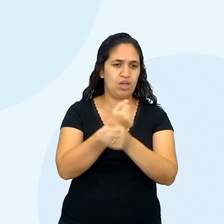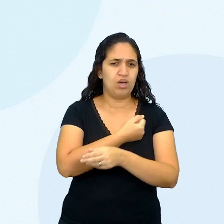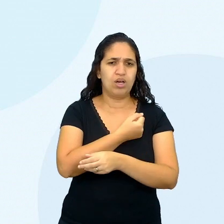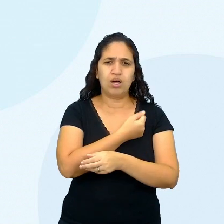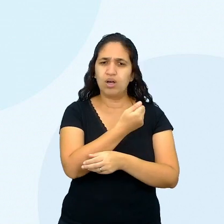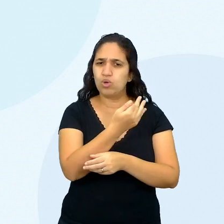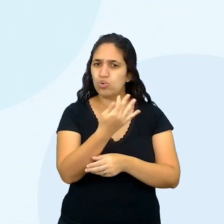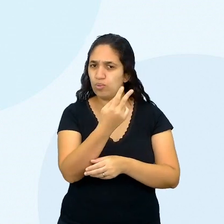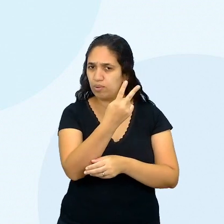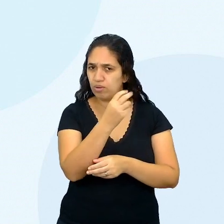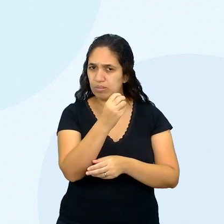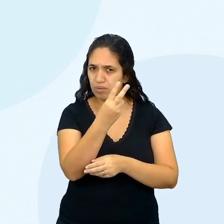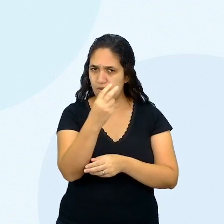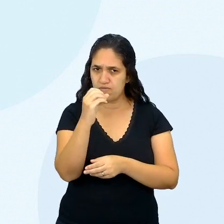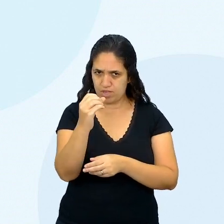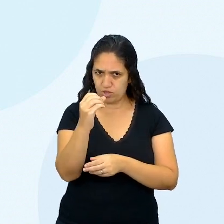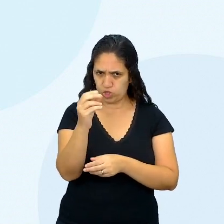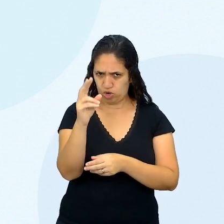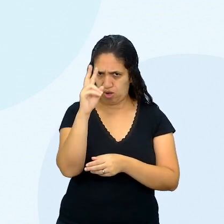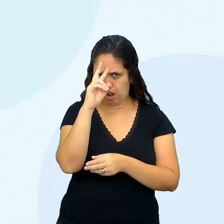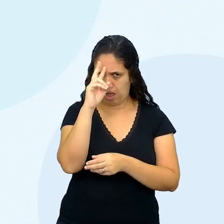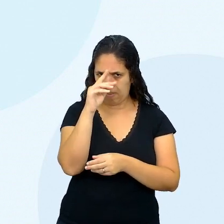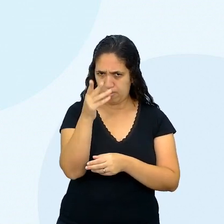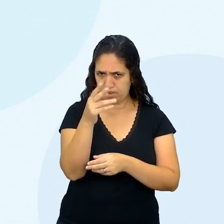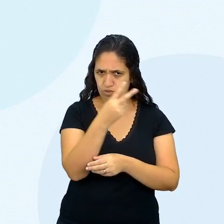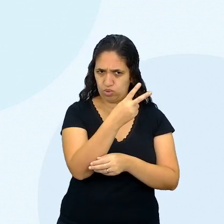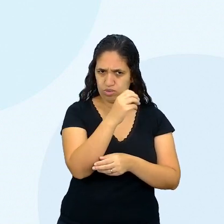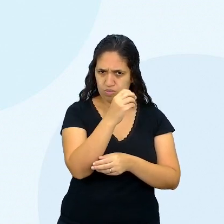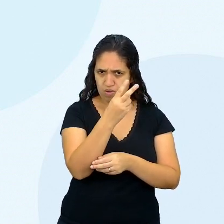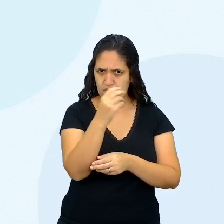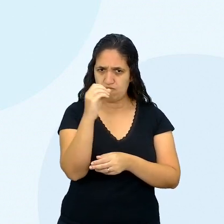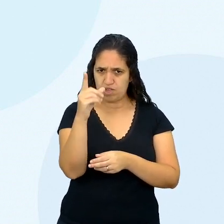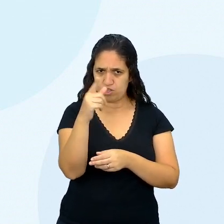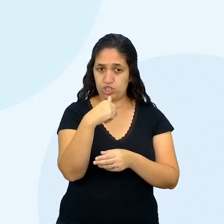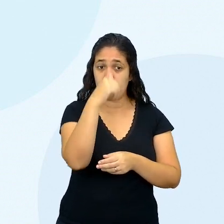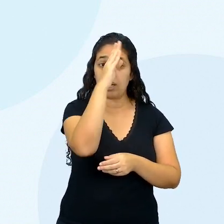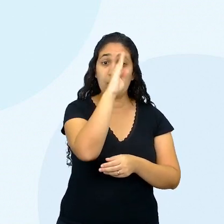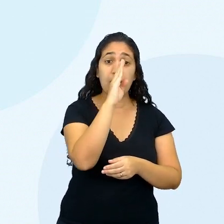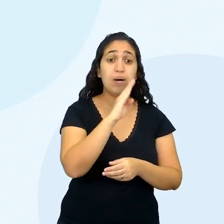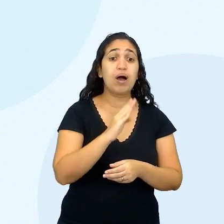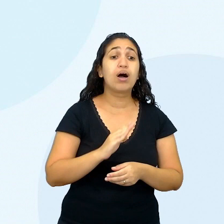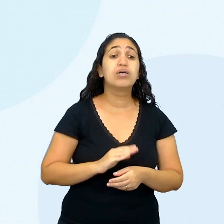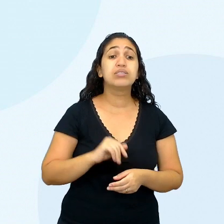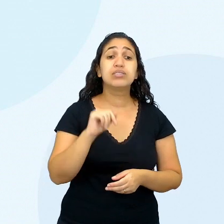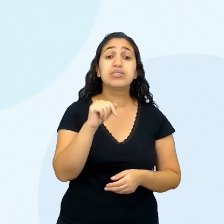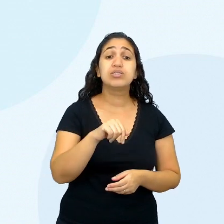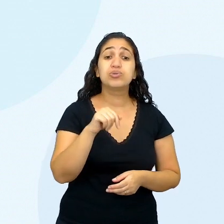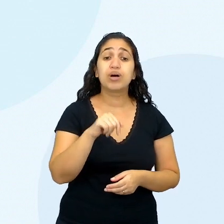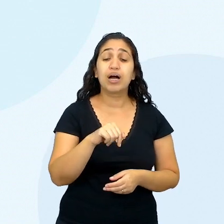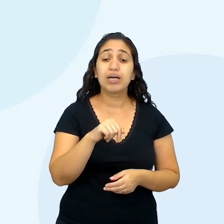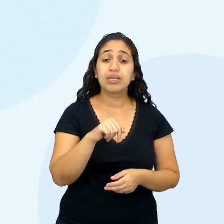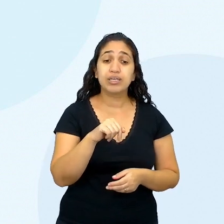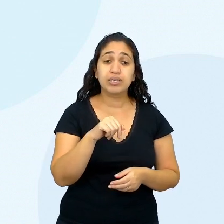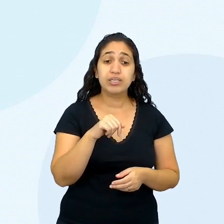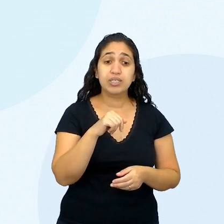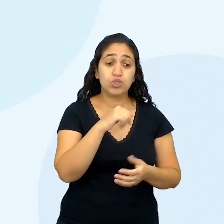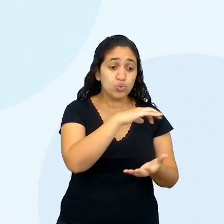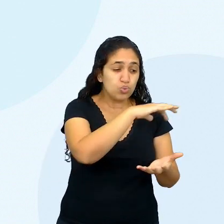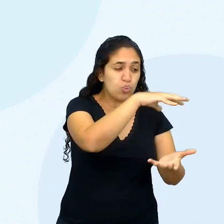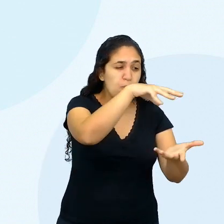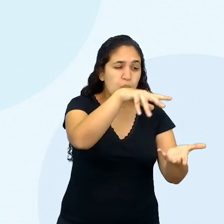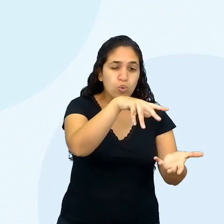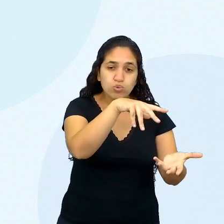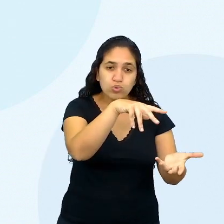2020, lembrando que esse relatório foi feito em 2021, né, em 2020 o Brasil ele foi o único país do mundo que